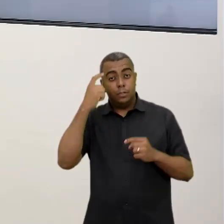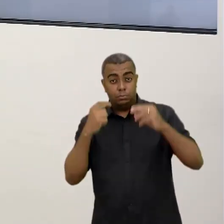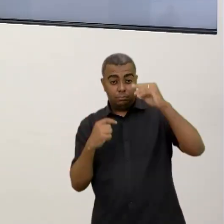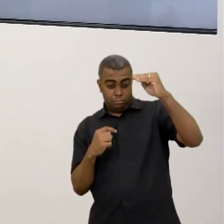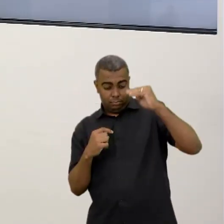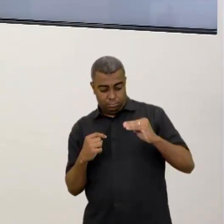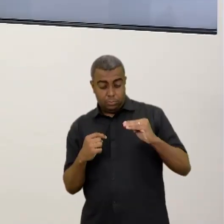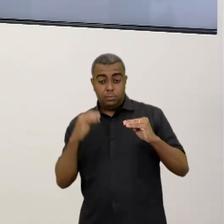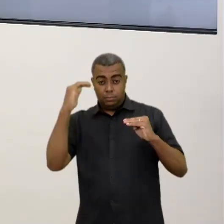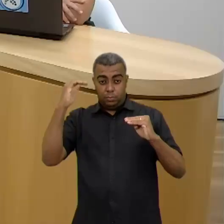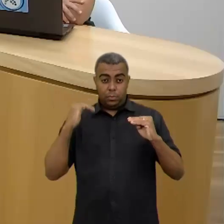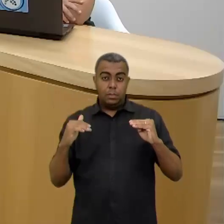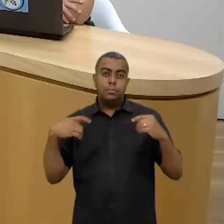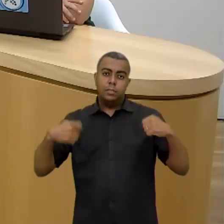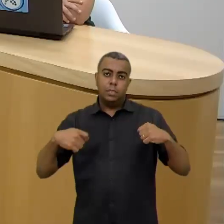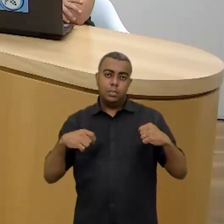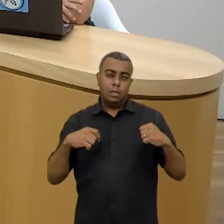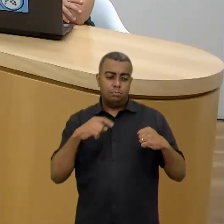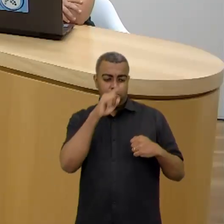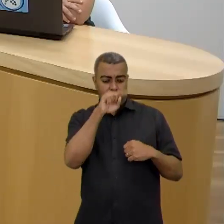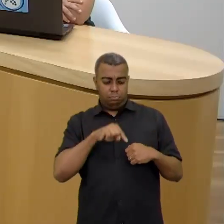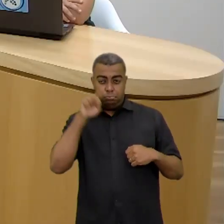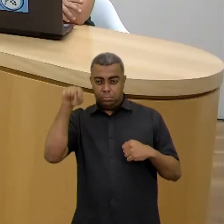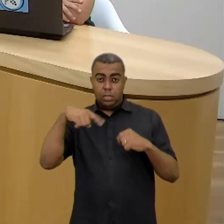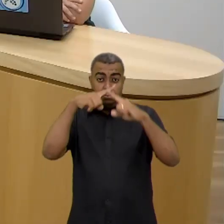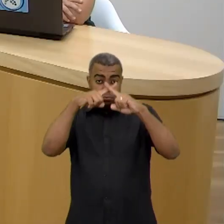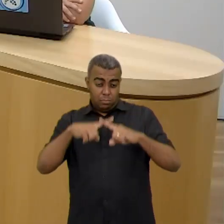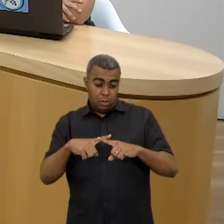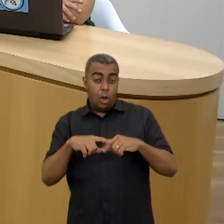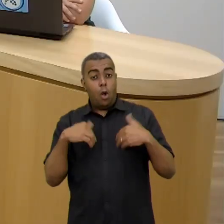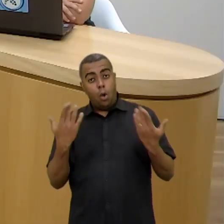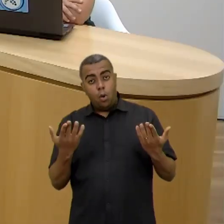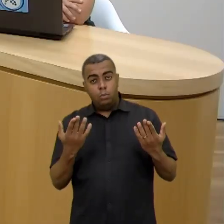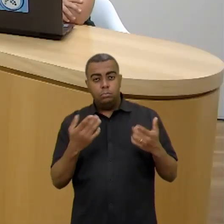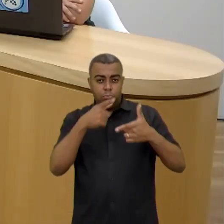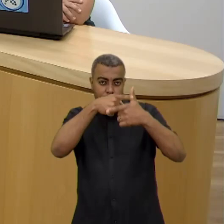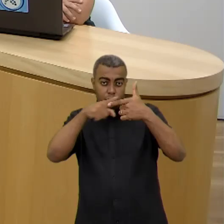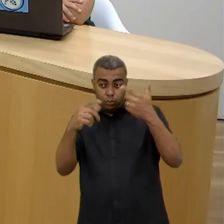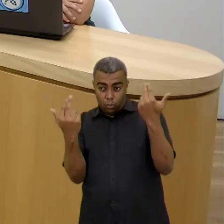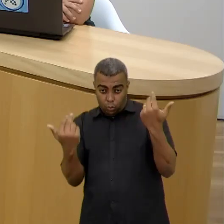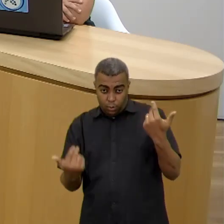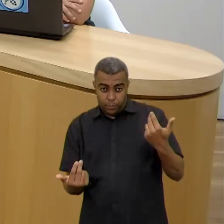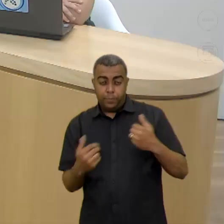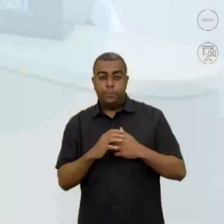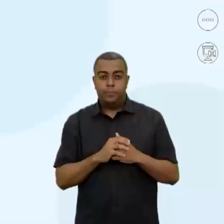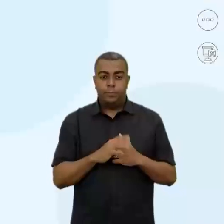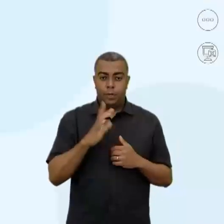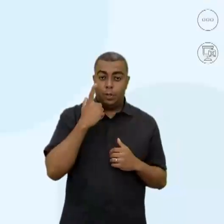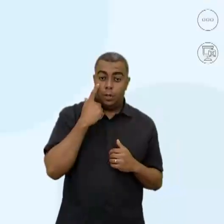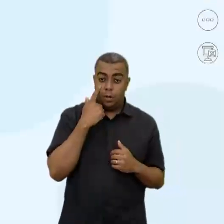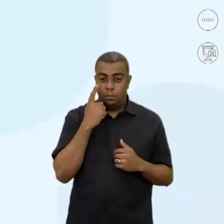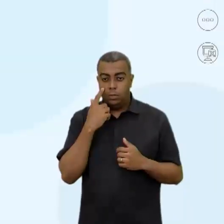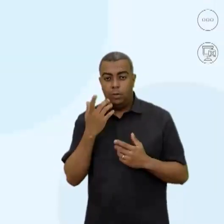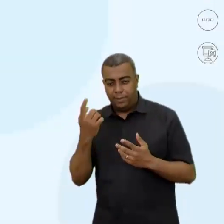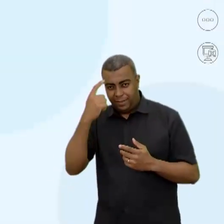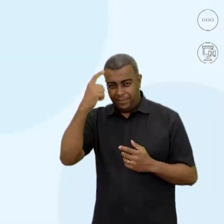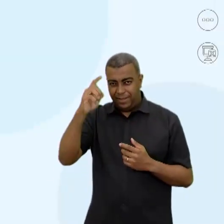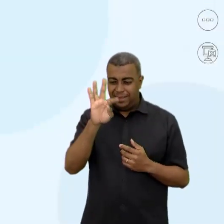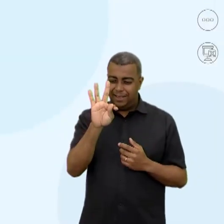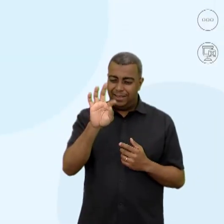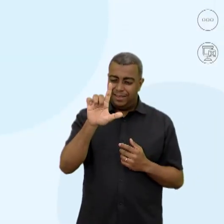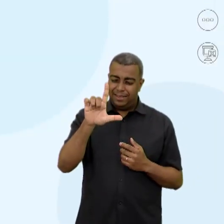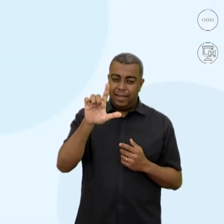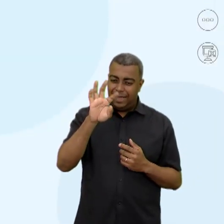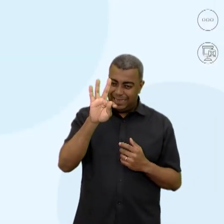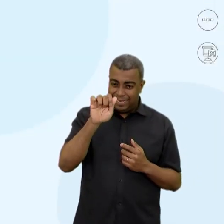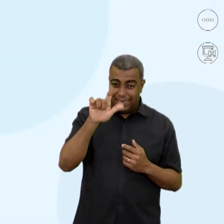razões e tem que valer a regra de 3 ou a divisão tem que ser igual. Isso mesmo. Beleza. Então tá assim, ó. Adotando o teorema de Tales,